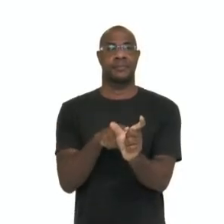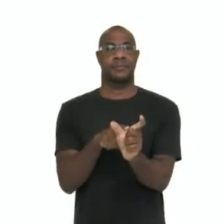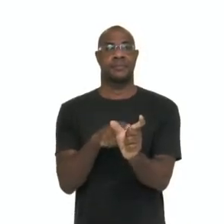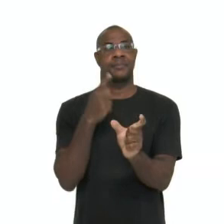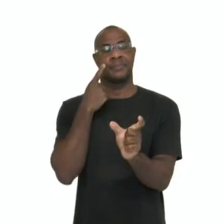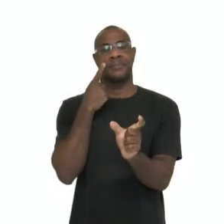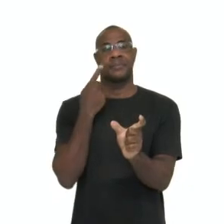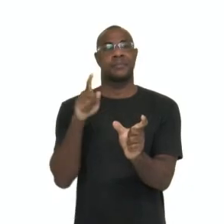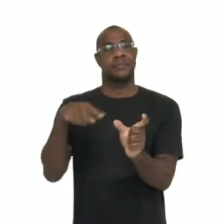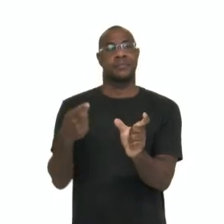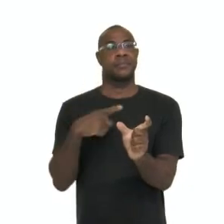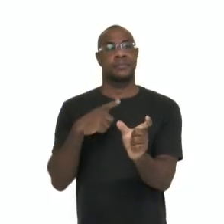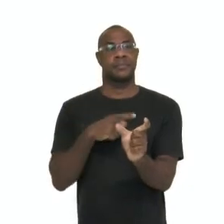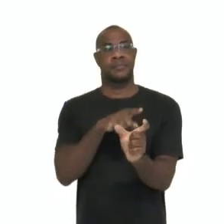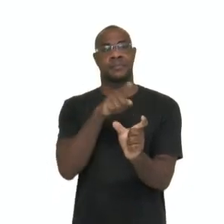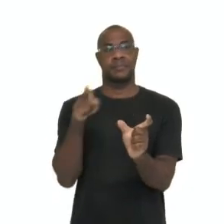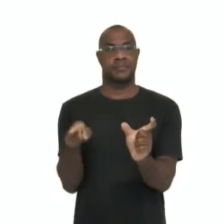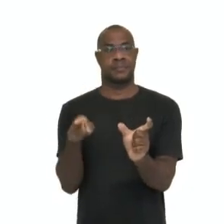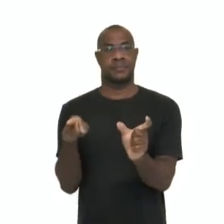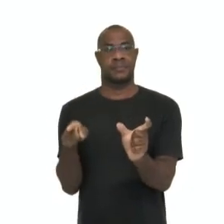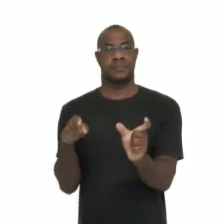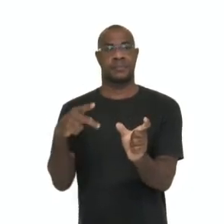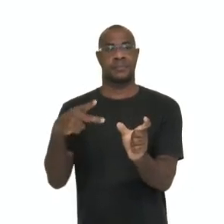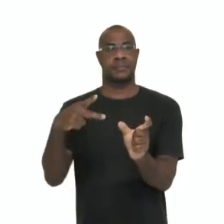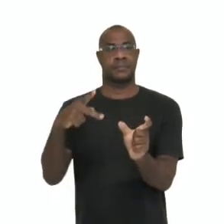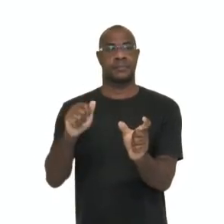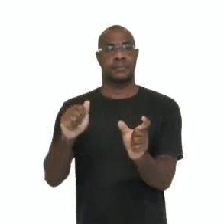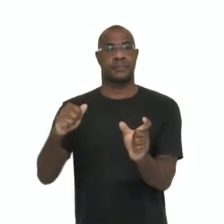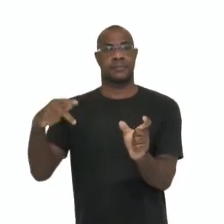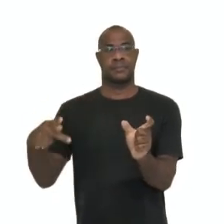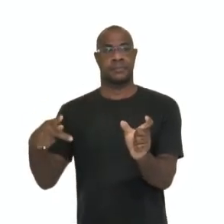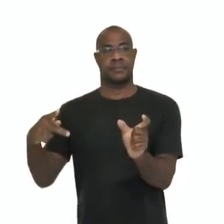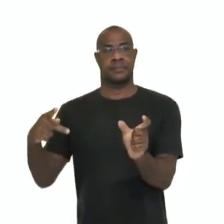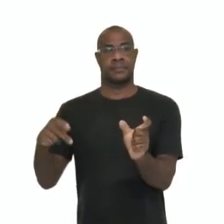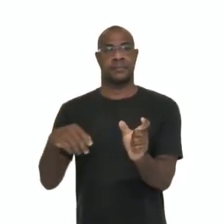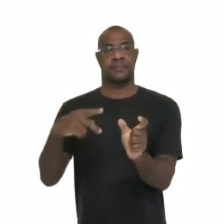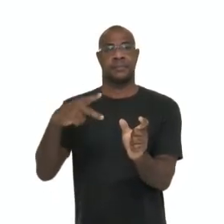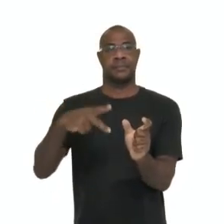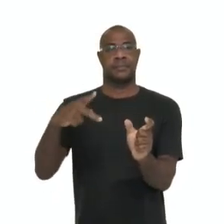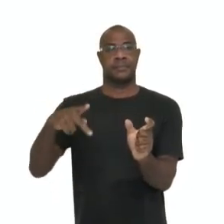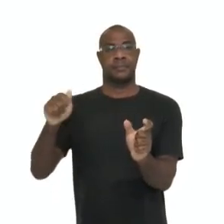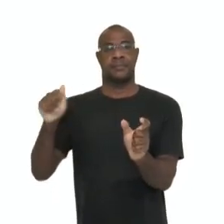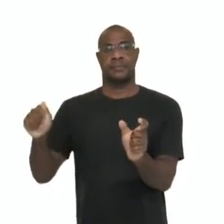depois eu posso colocar ó, P-A-A-P, P-P-A-A,